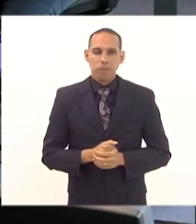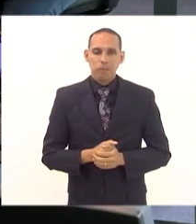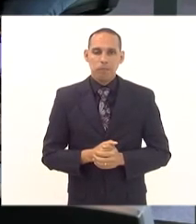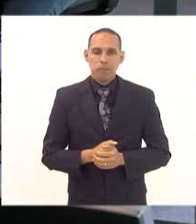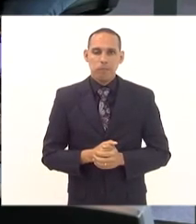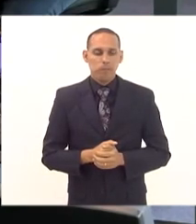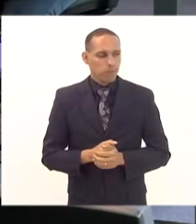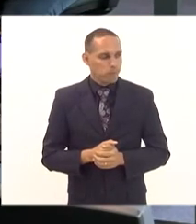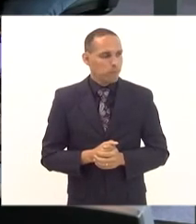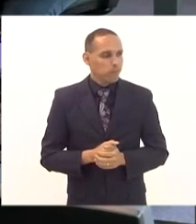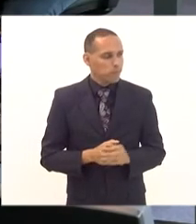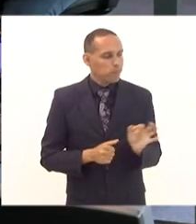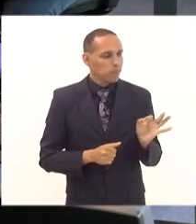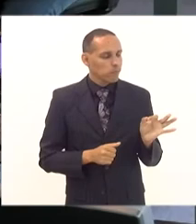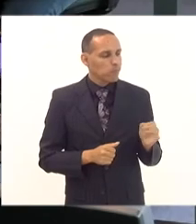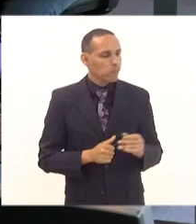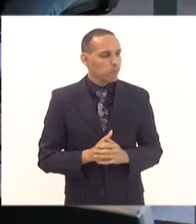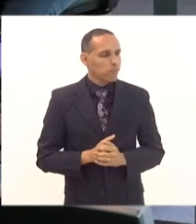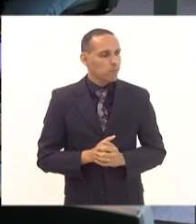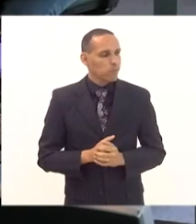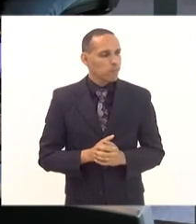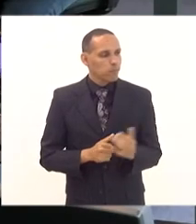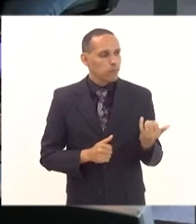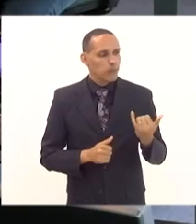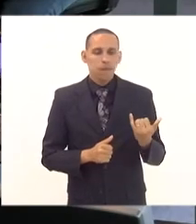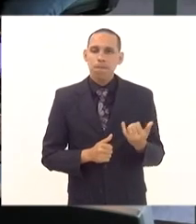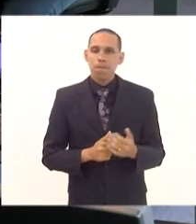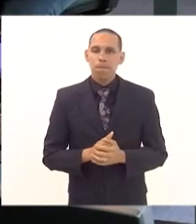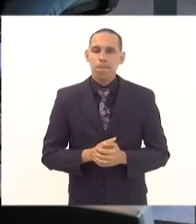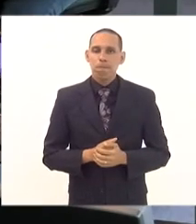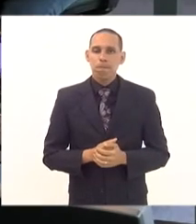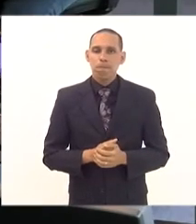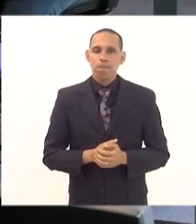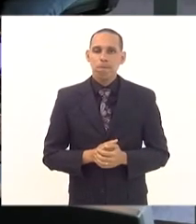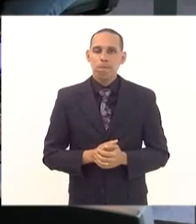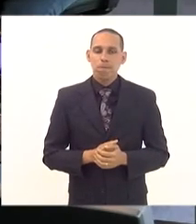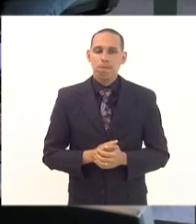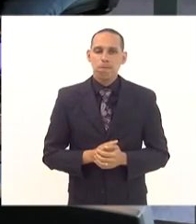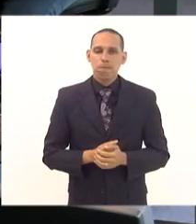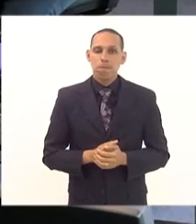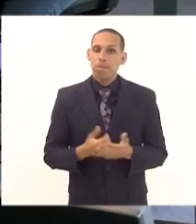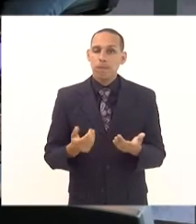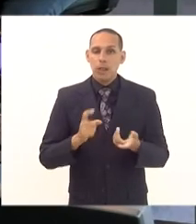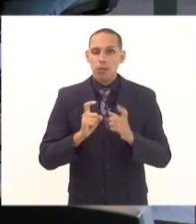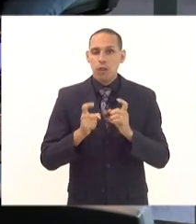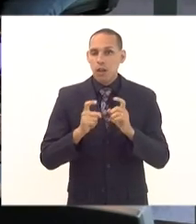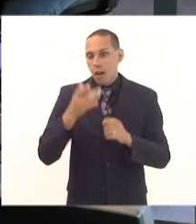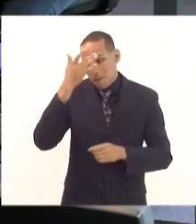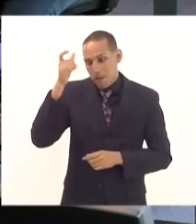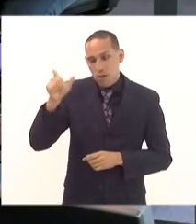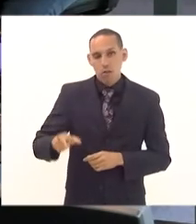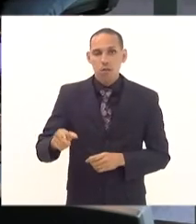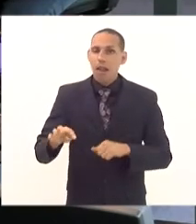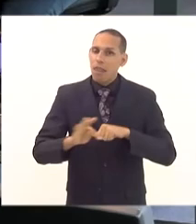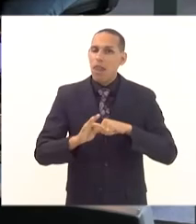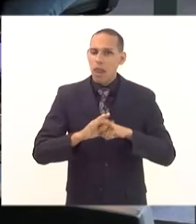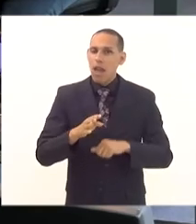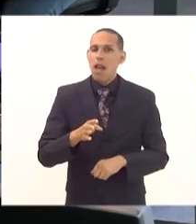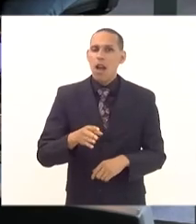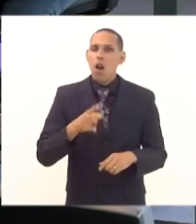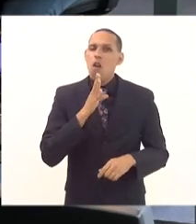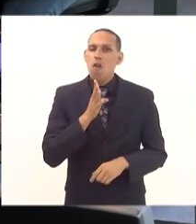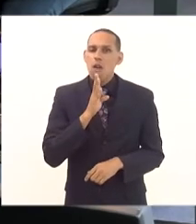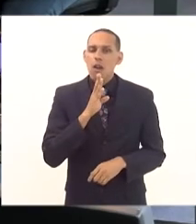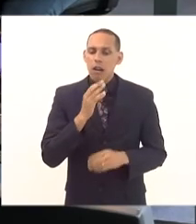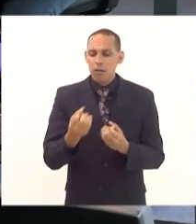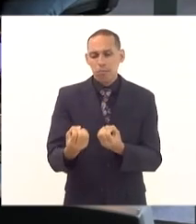e claro claro claro ele tem uma ter uma participação na reunião de quem que conhecer Tecnicamente a matéria para nos